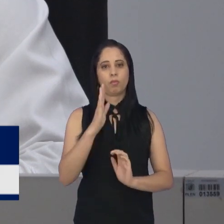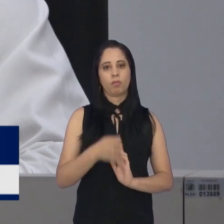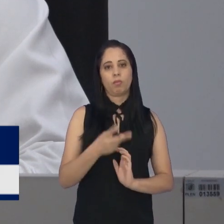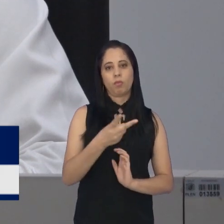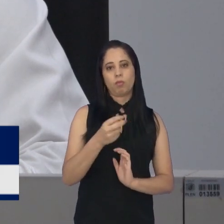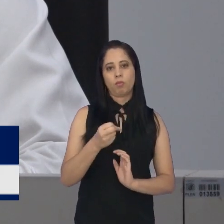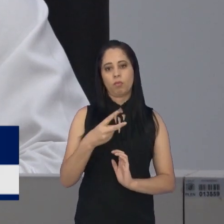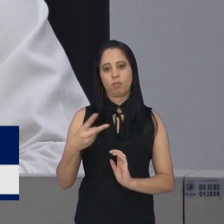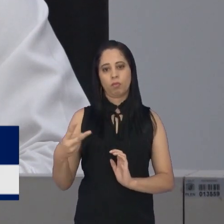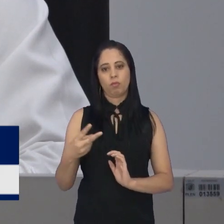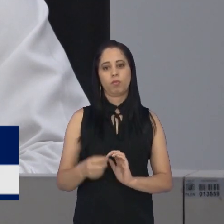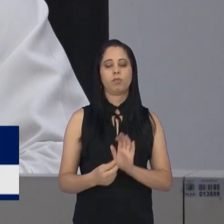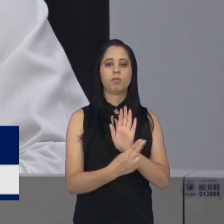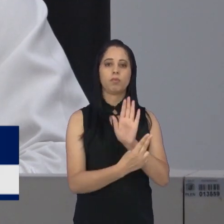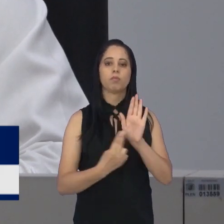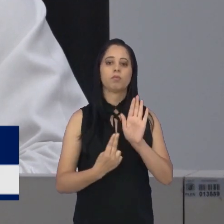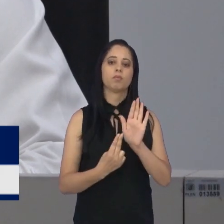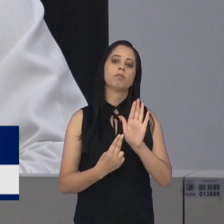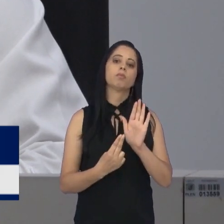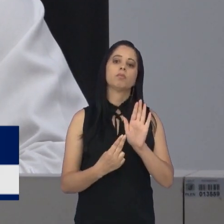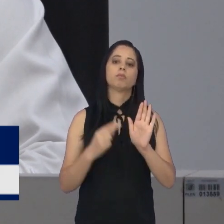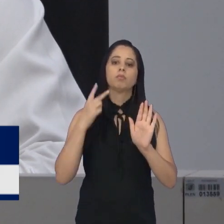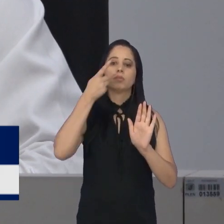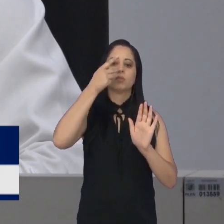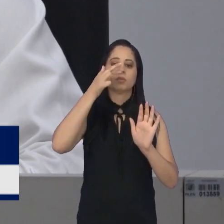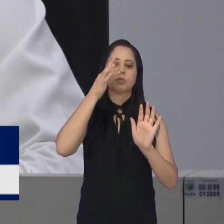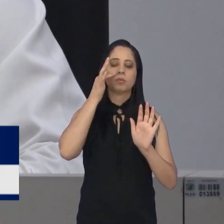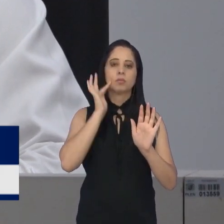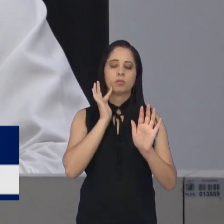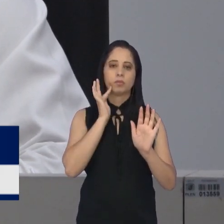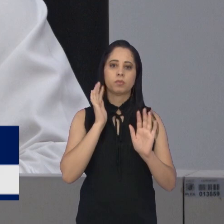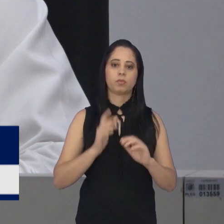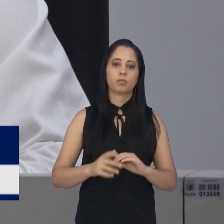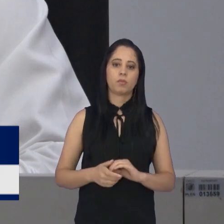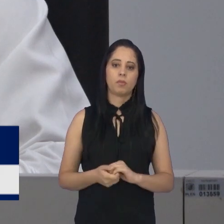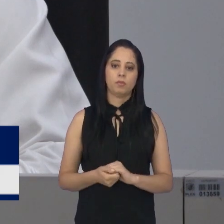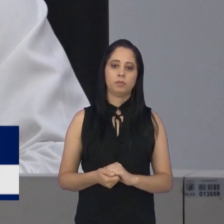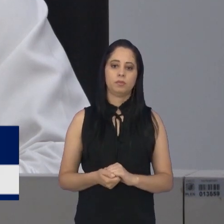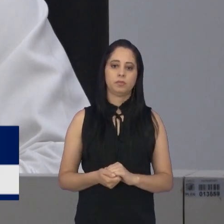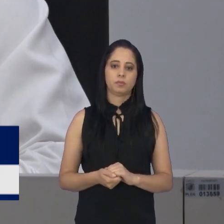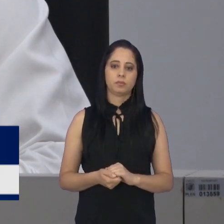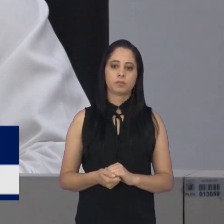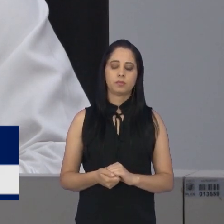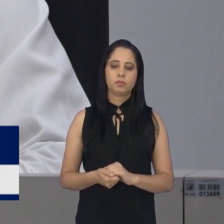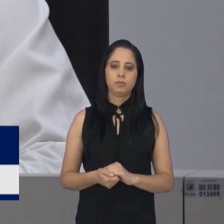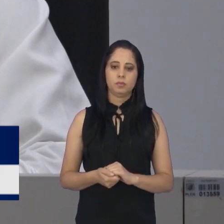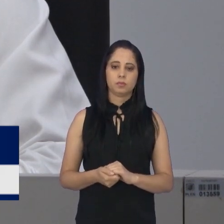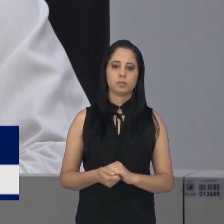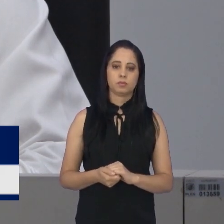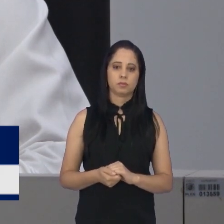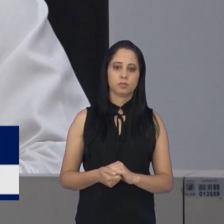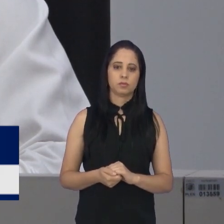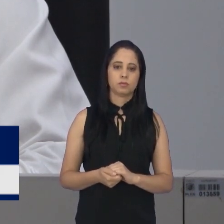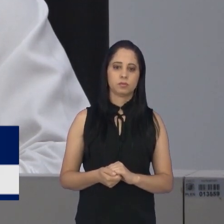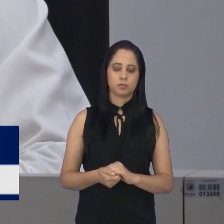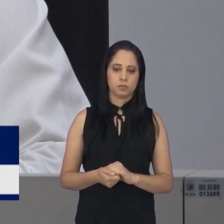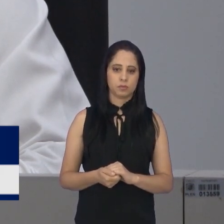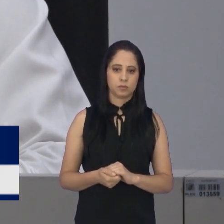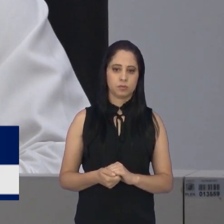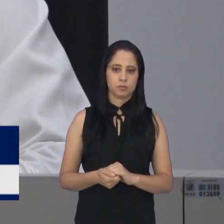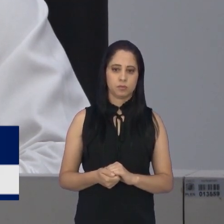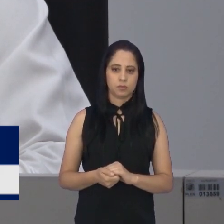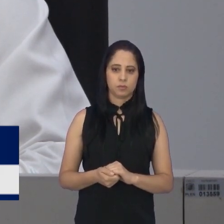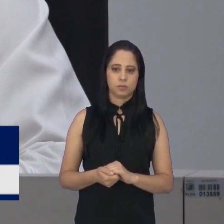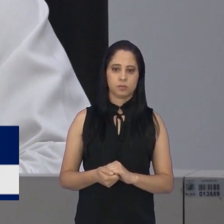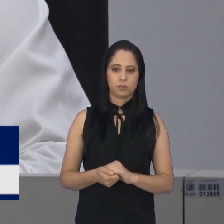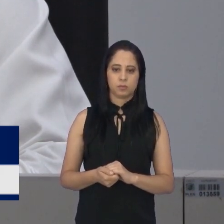384/2022, de autoria do vereador Fabião Zagueiro. Autoriza o Poder Executivo Municipal a